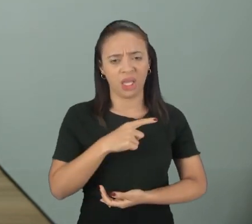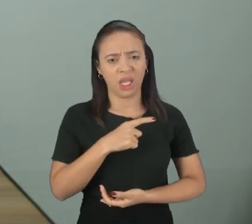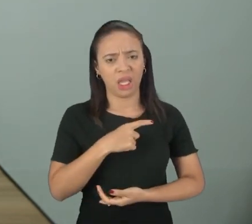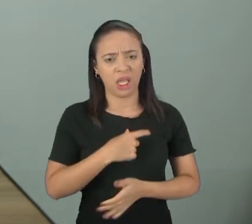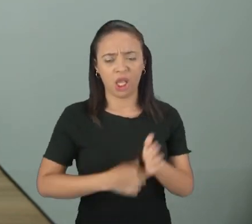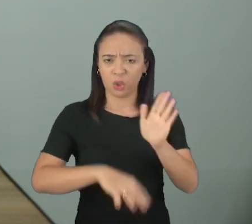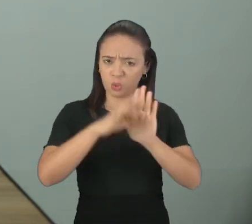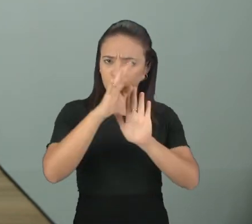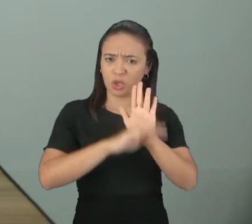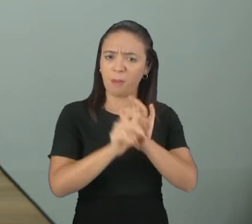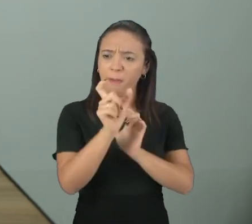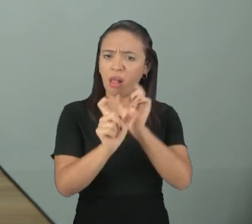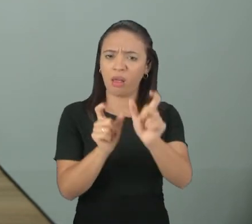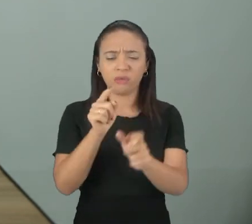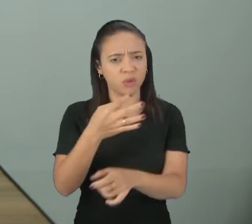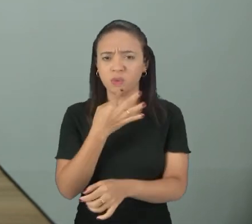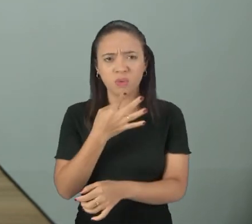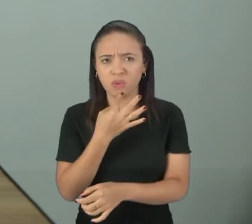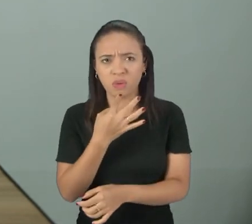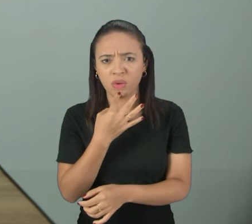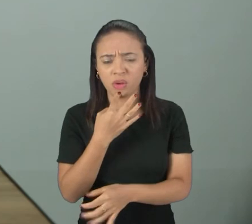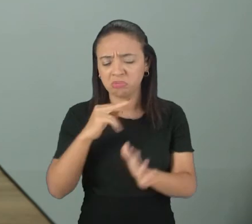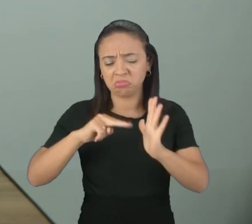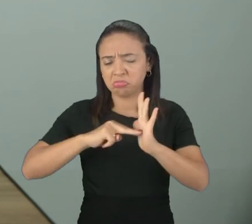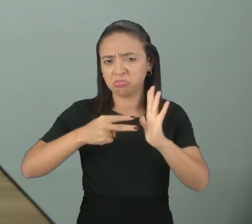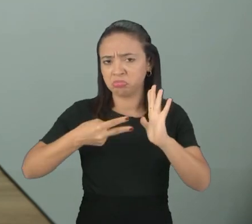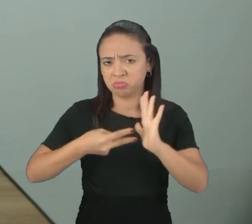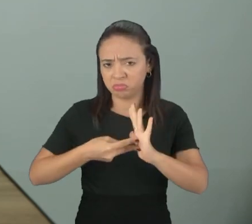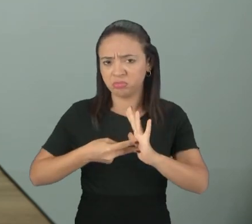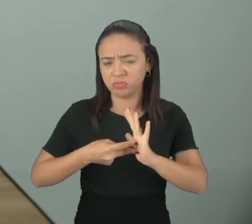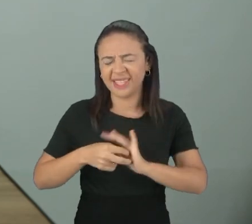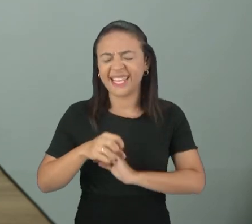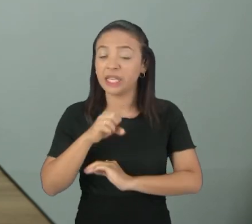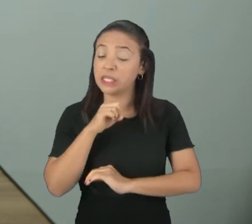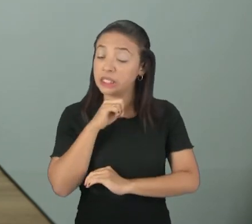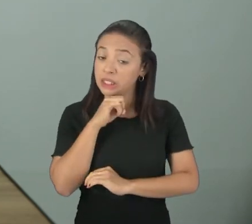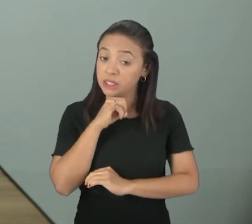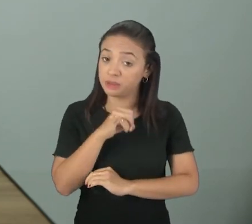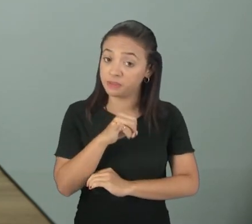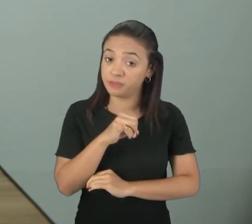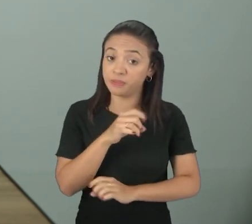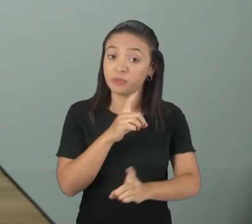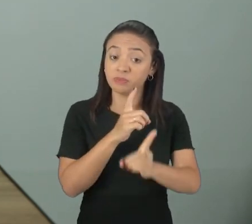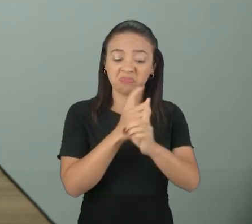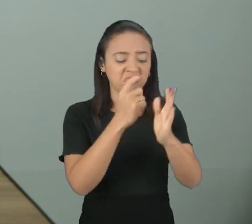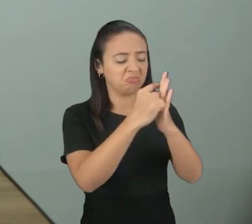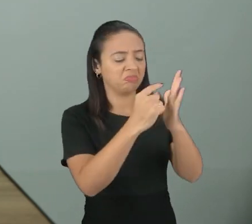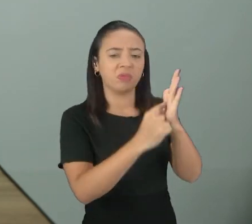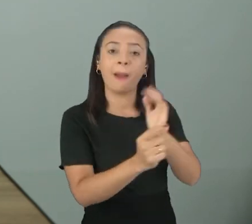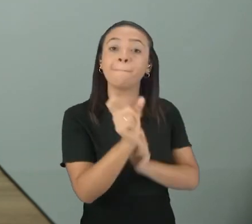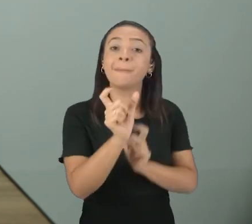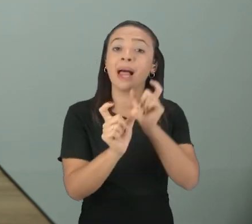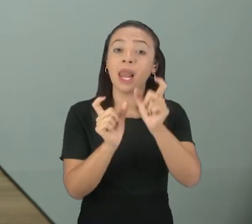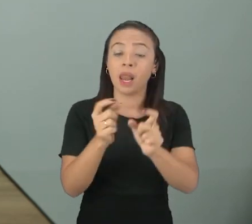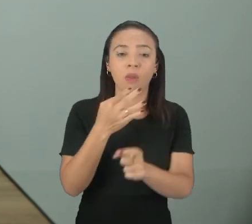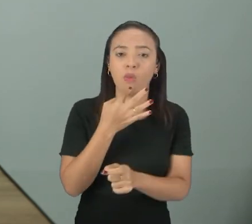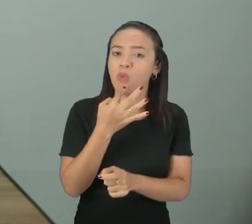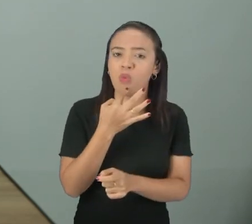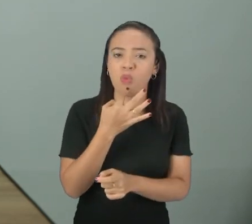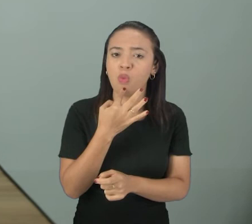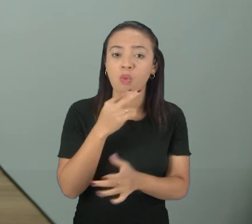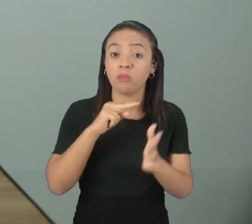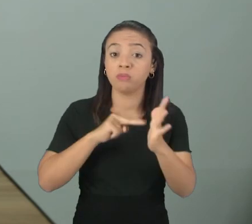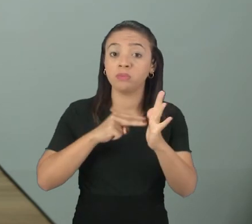palavra desse texto que você não conhece o significado? Se você encontrar alguma palavra que você não conhece